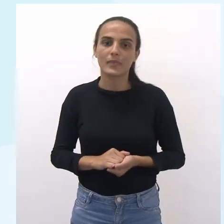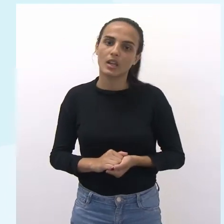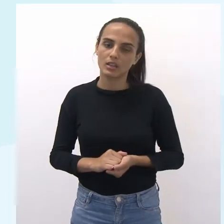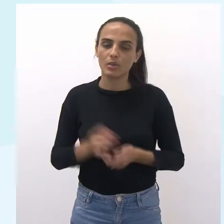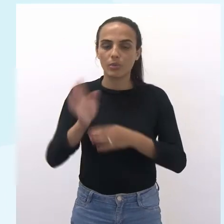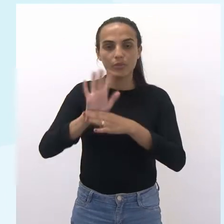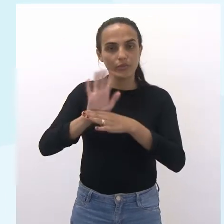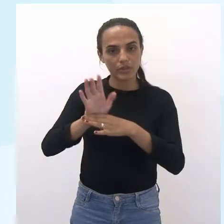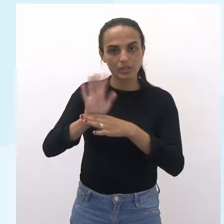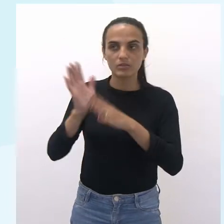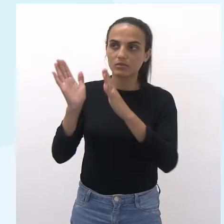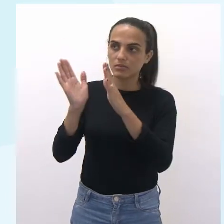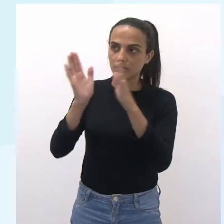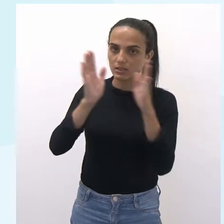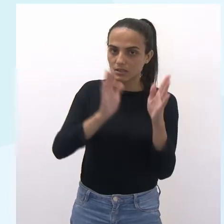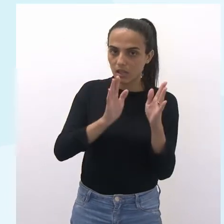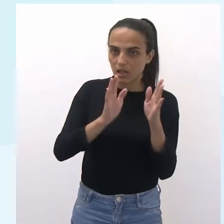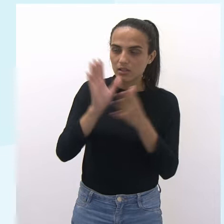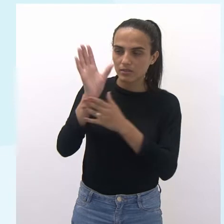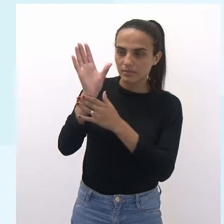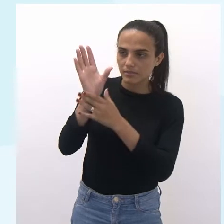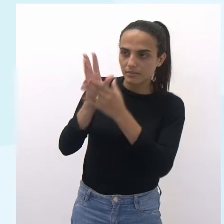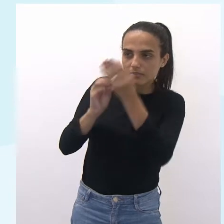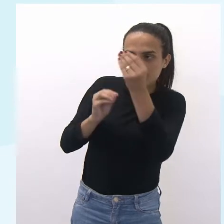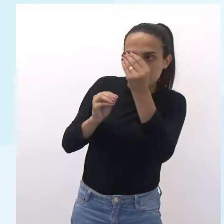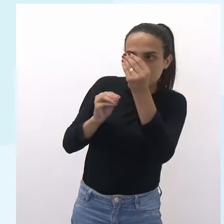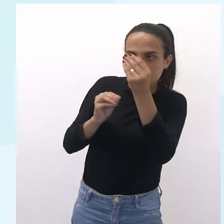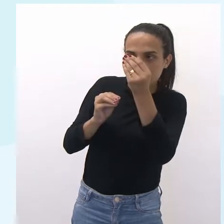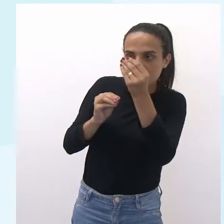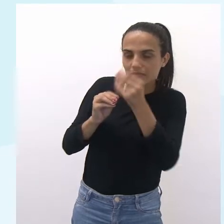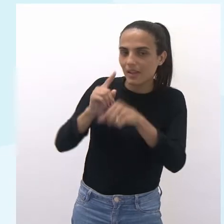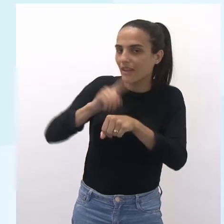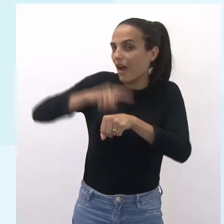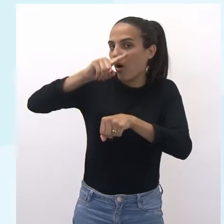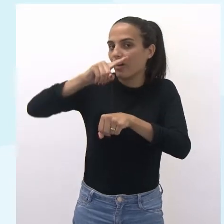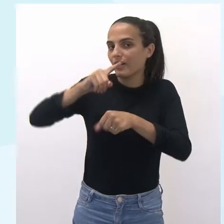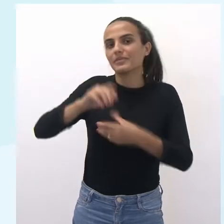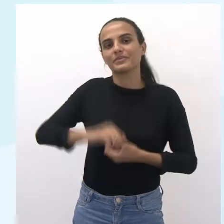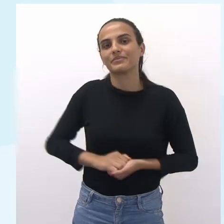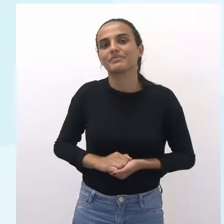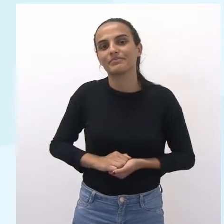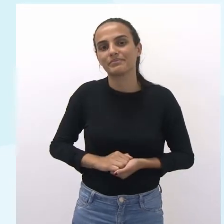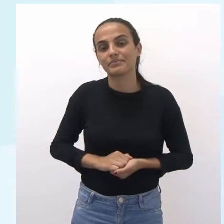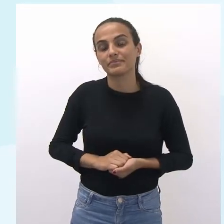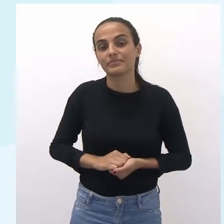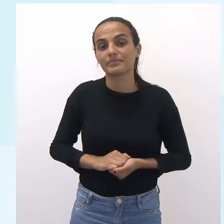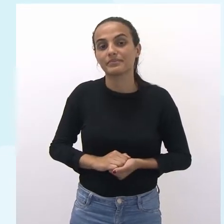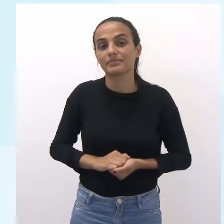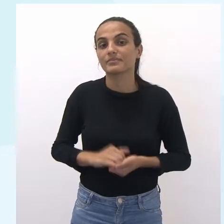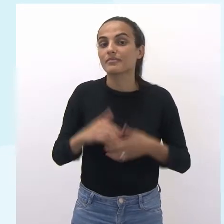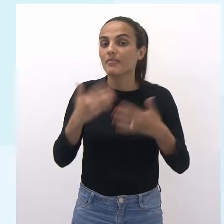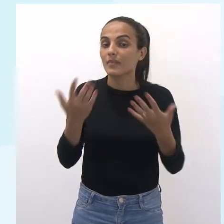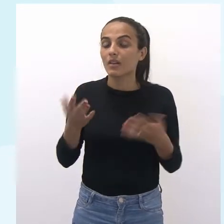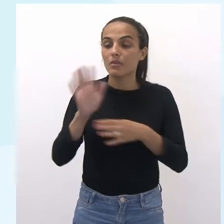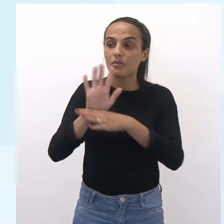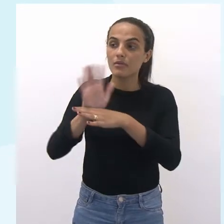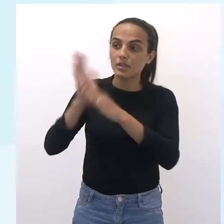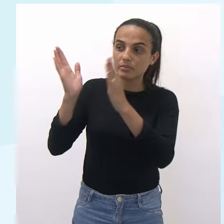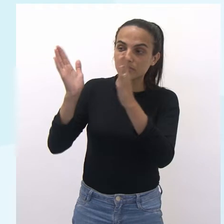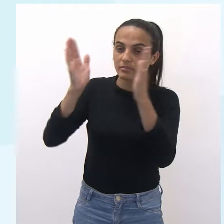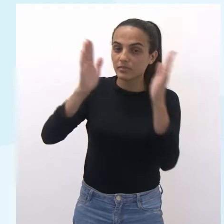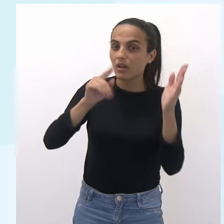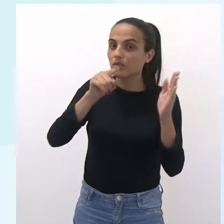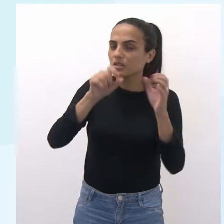pegar uma coisa que é de efeito surpresa. Então, ao assistir o vídeo, você